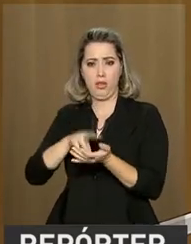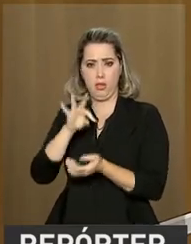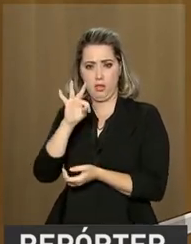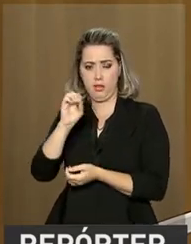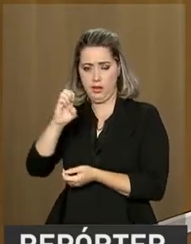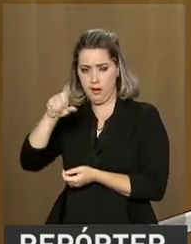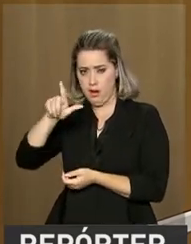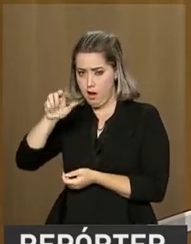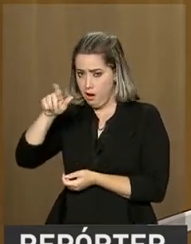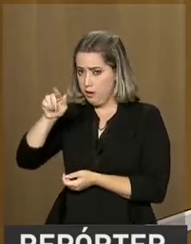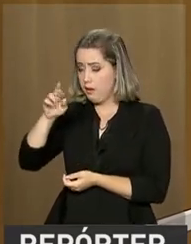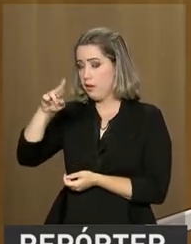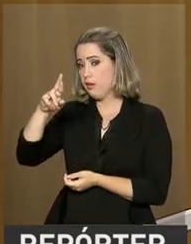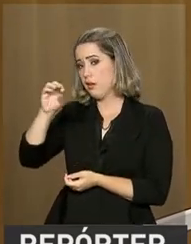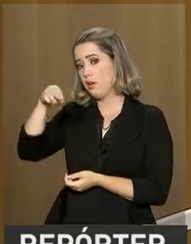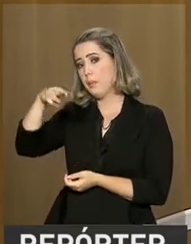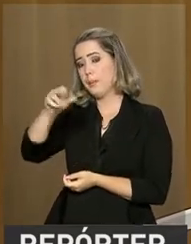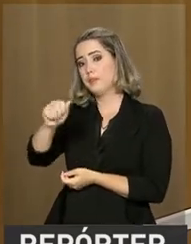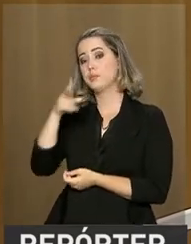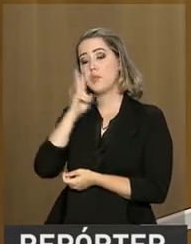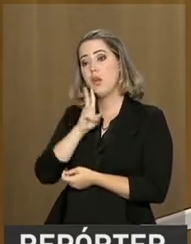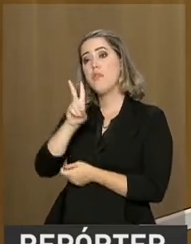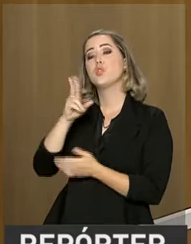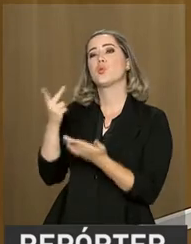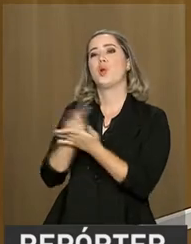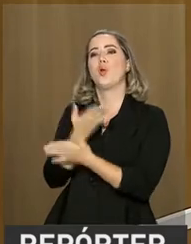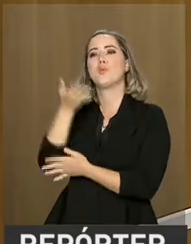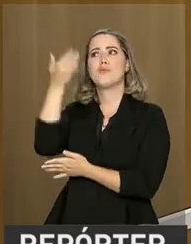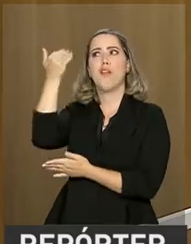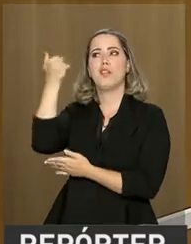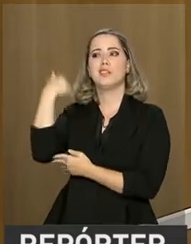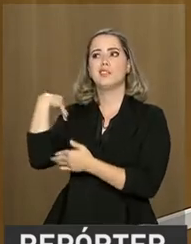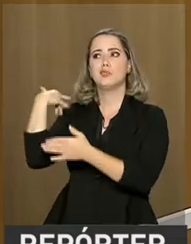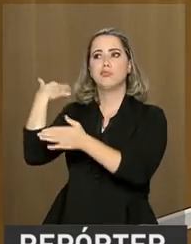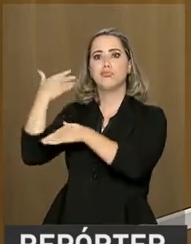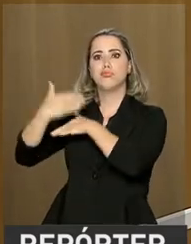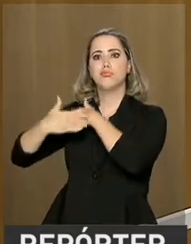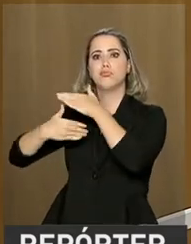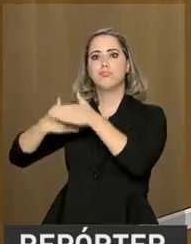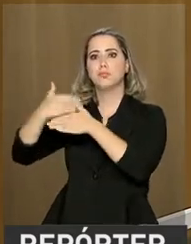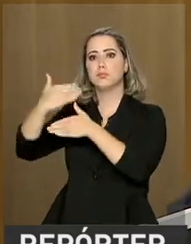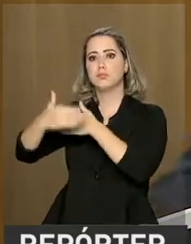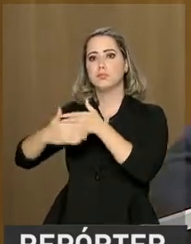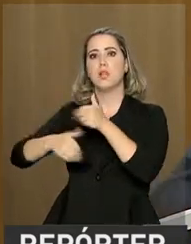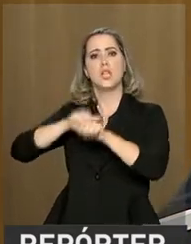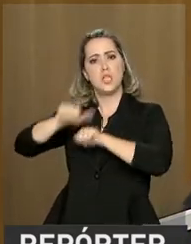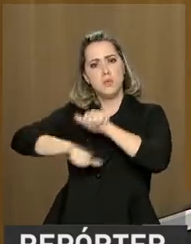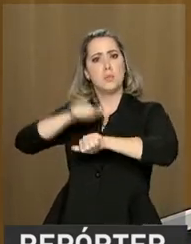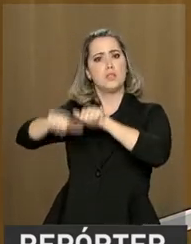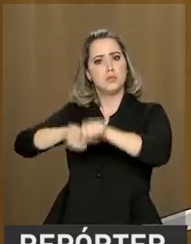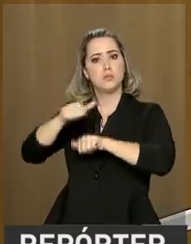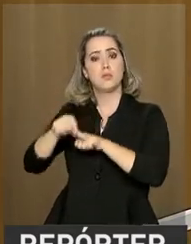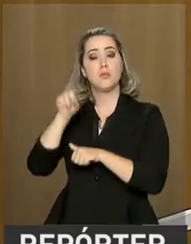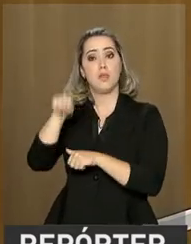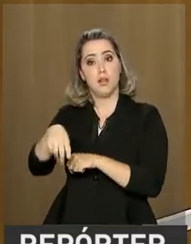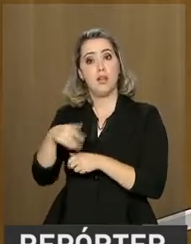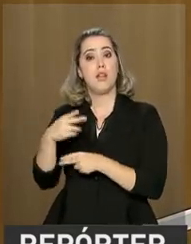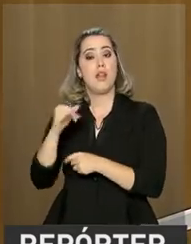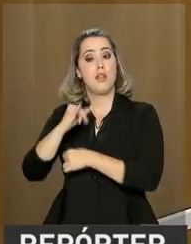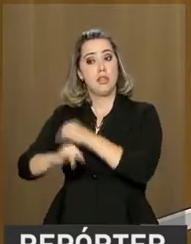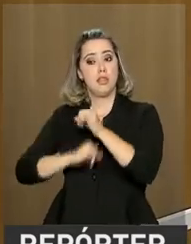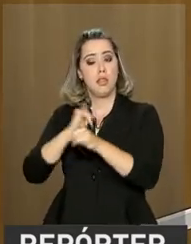veja quanta coisa aconteceu quando a coisa está acontecendo a internet das coisas é mais um avanço